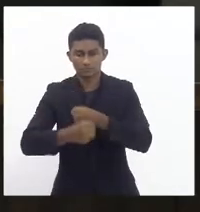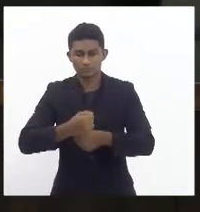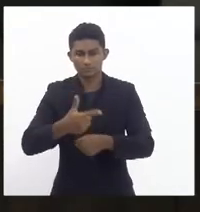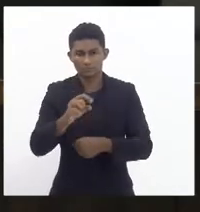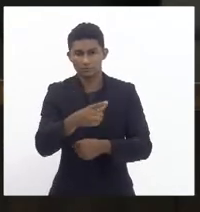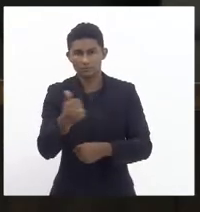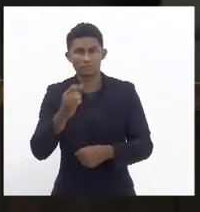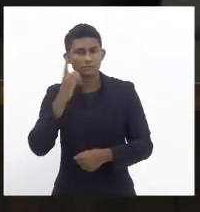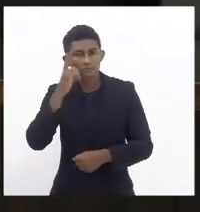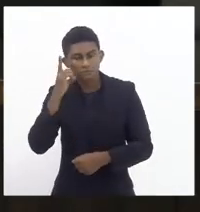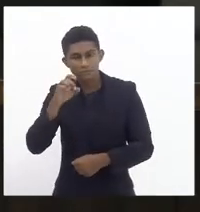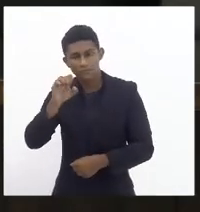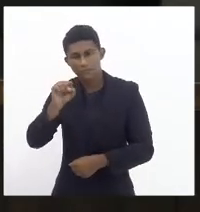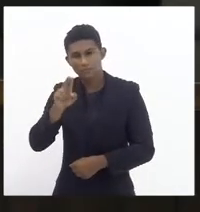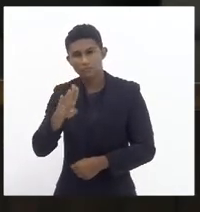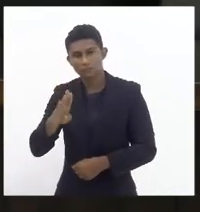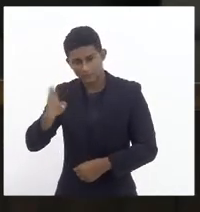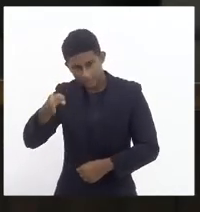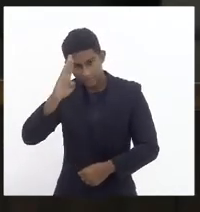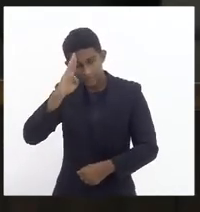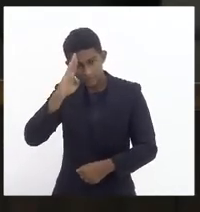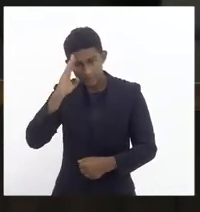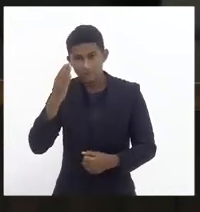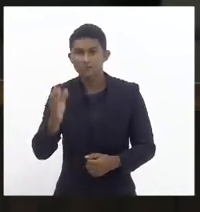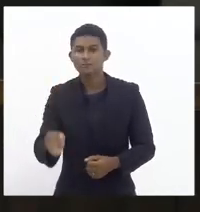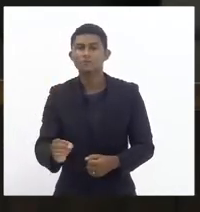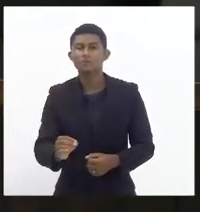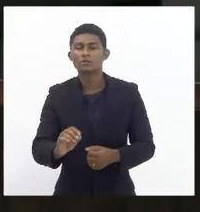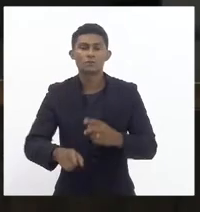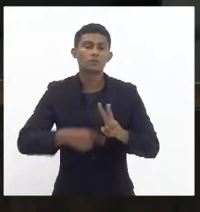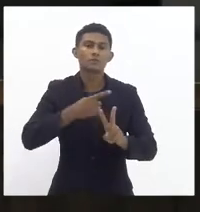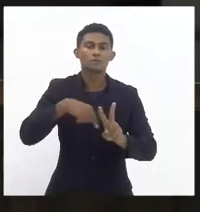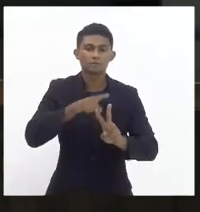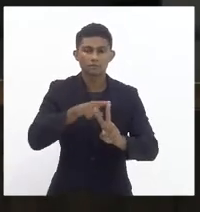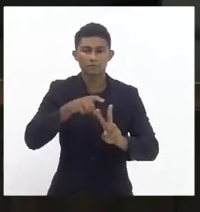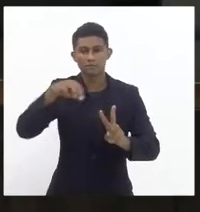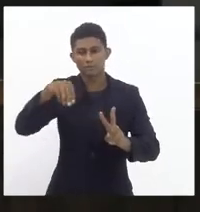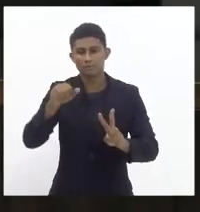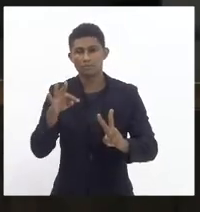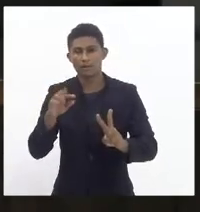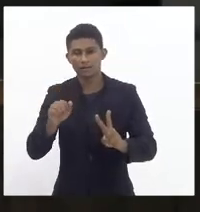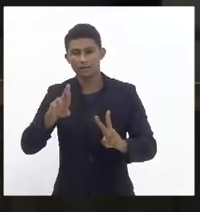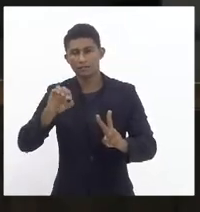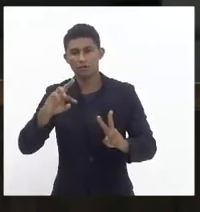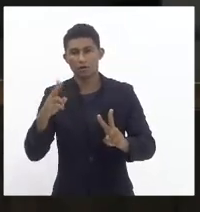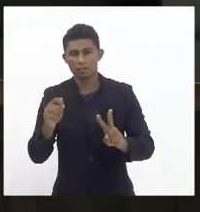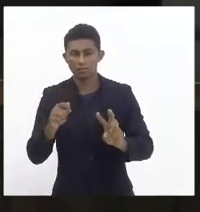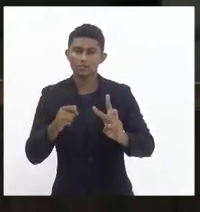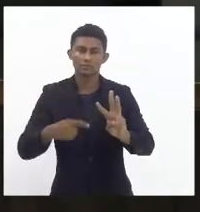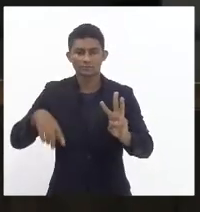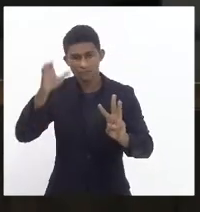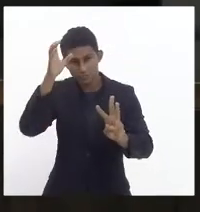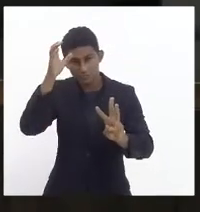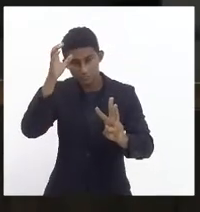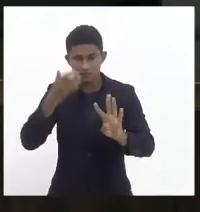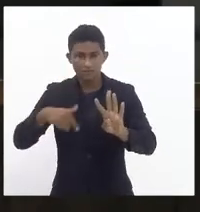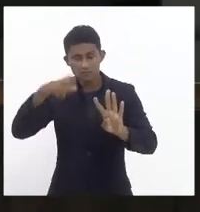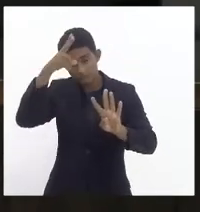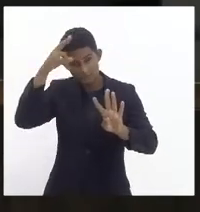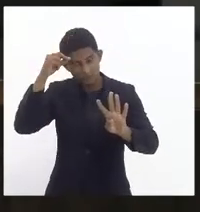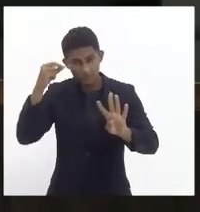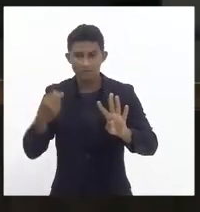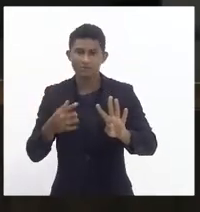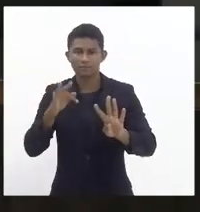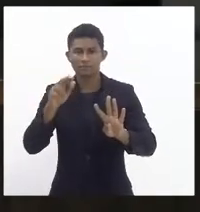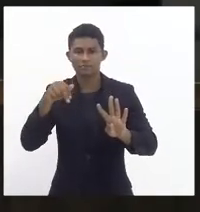deputado Subtenente Bernado dos deputados perdão Subtenente Bernardo Marta Rocha te ajude vermelha Regiane Franciane